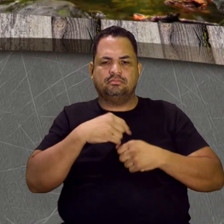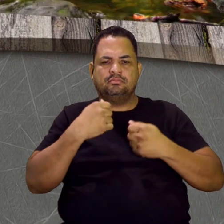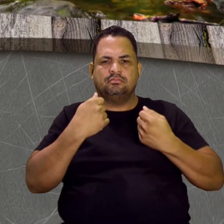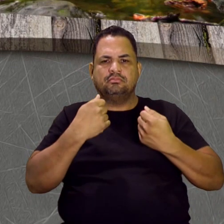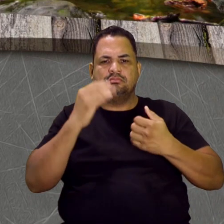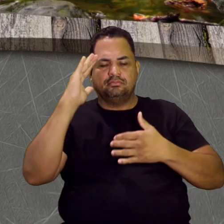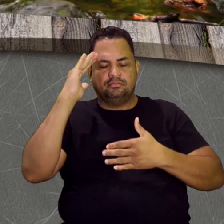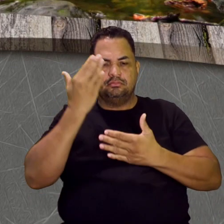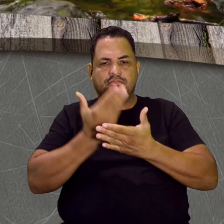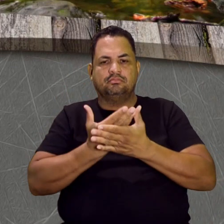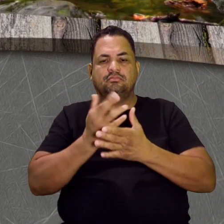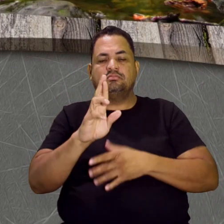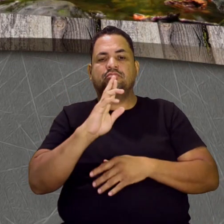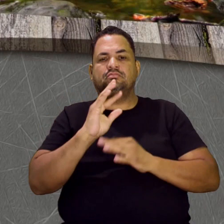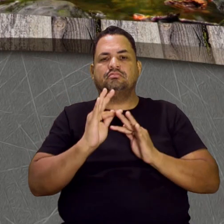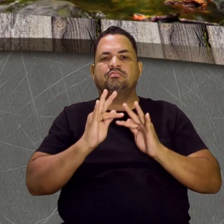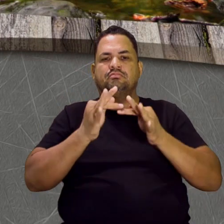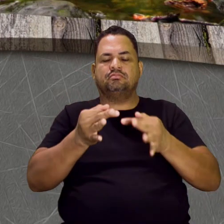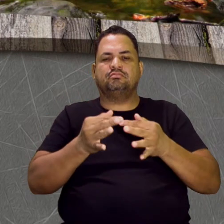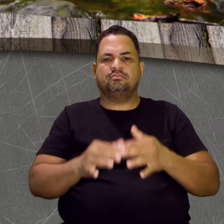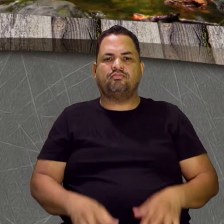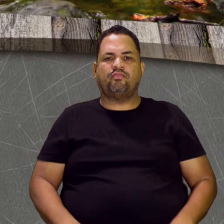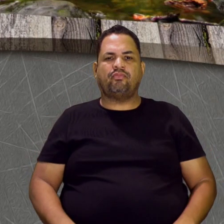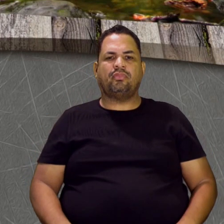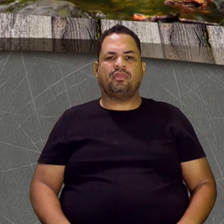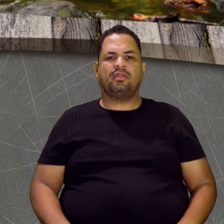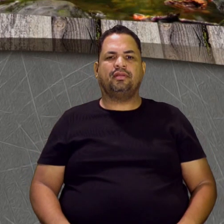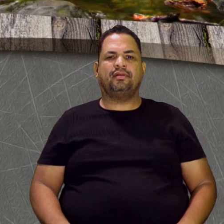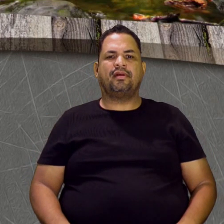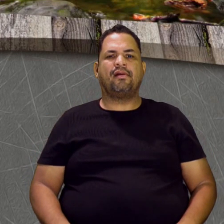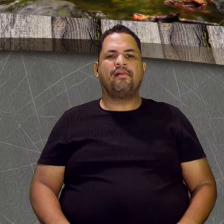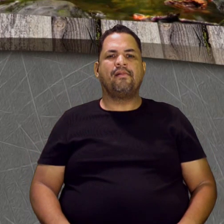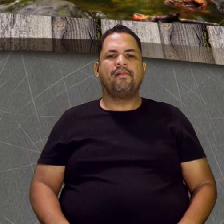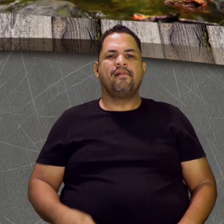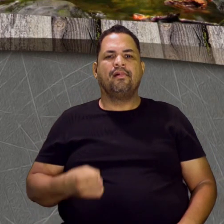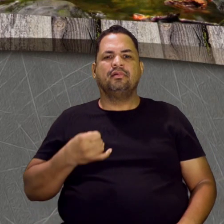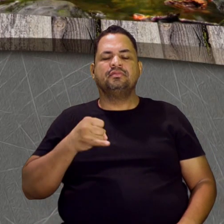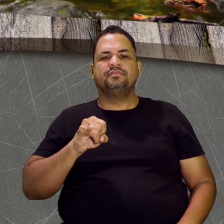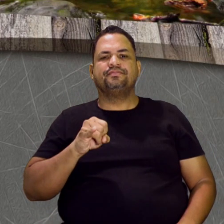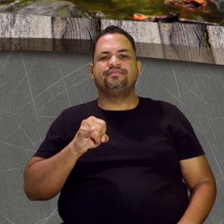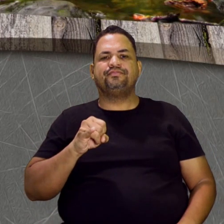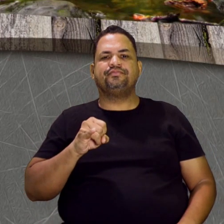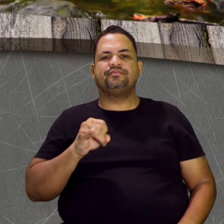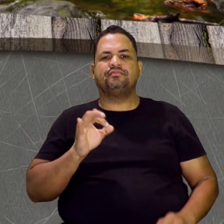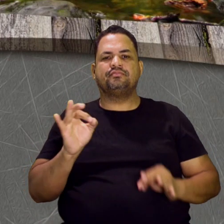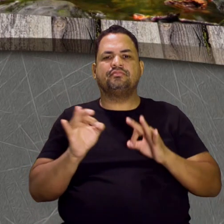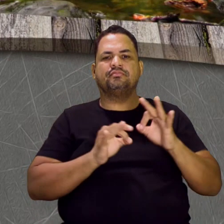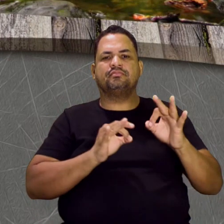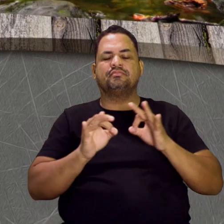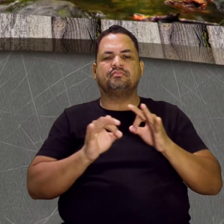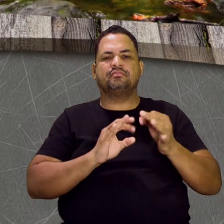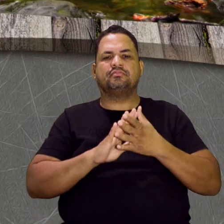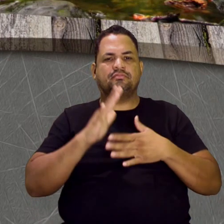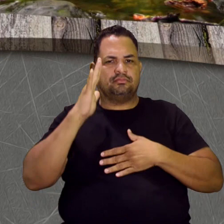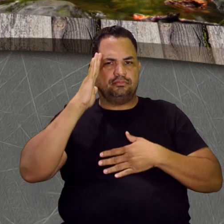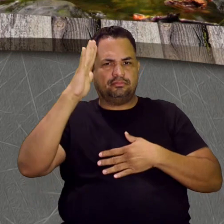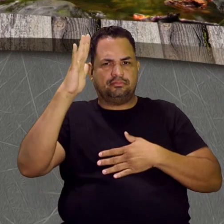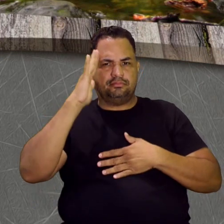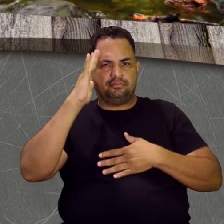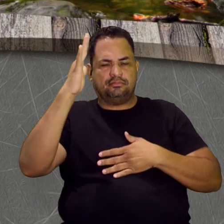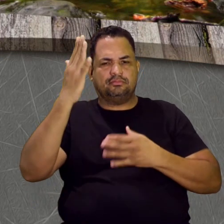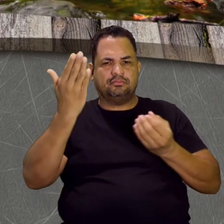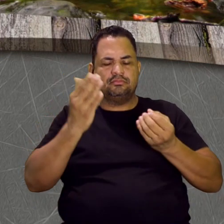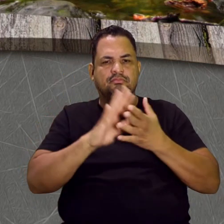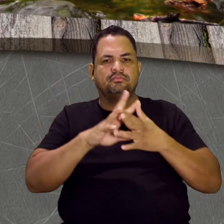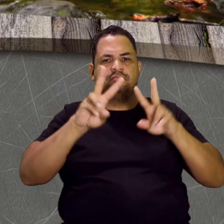credibilidade em um resultado quando você chega no final, né? E que se você disser, você criar uma teoria sobre aquilo, sobre